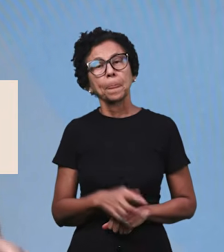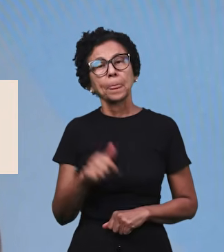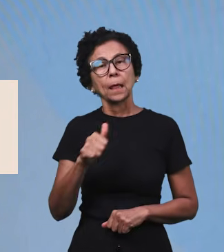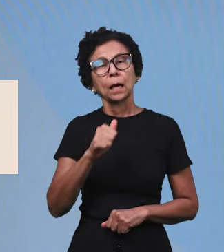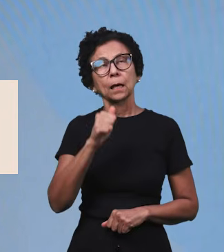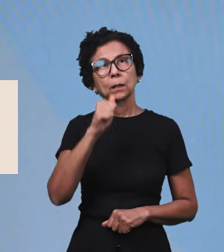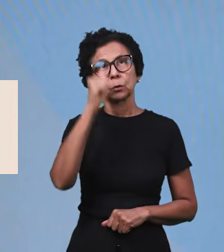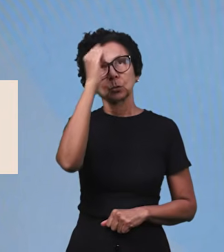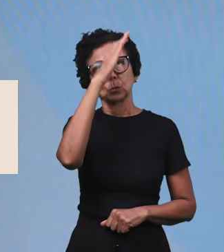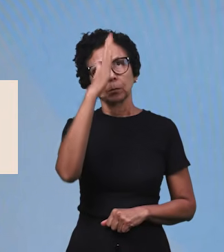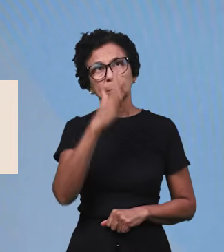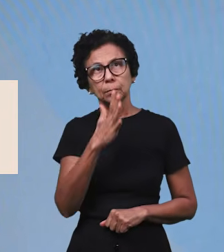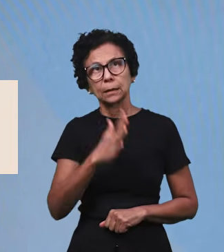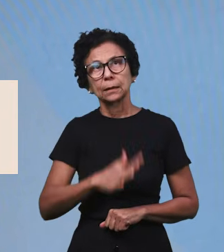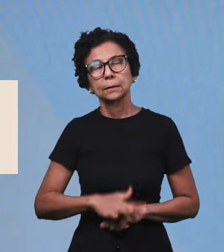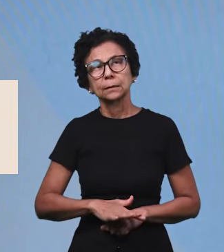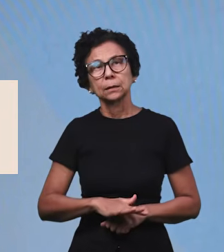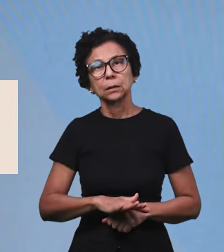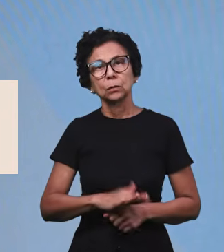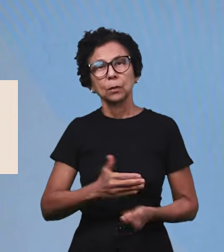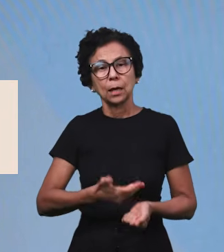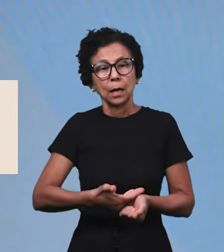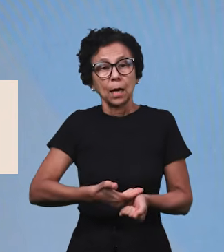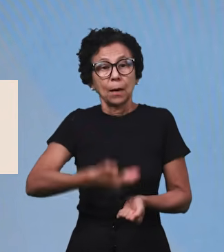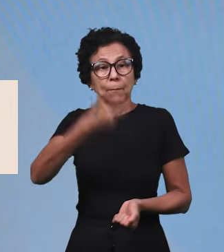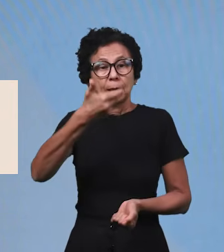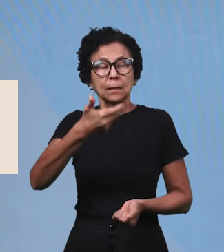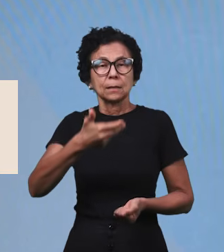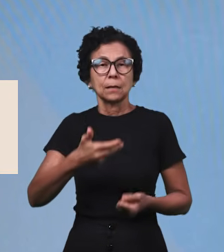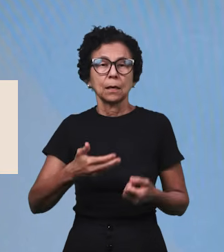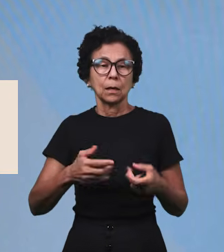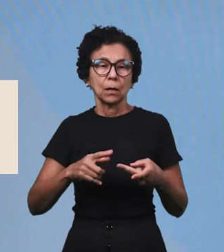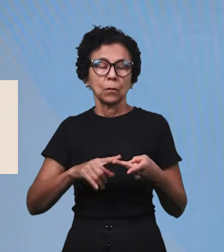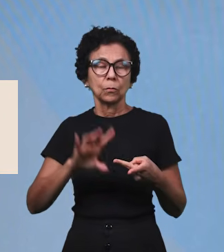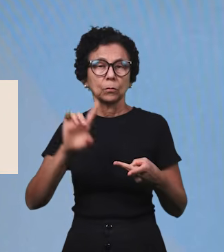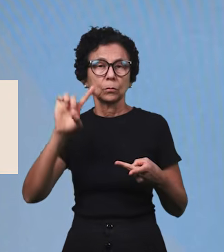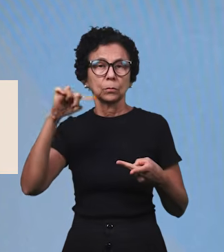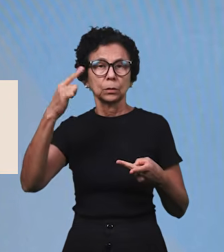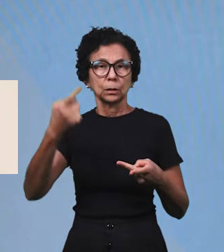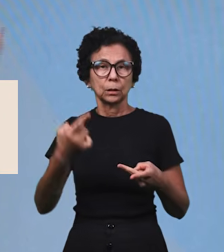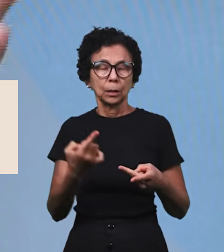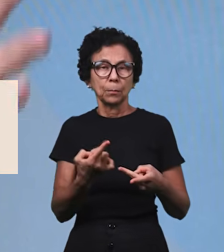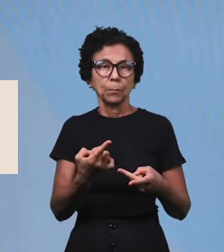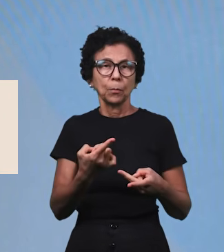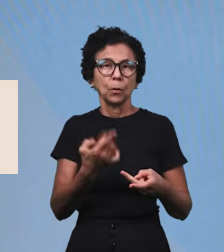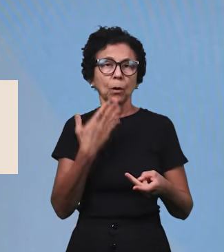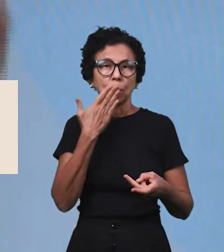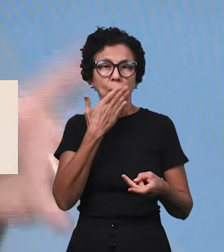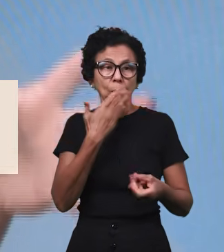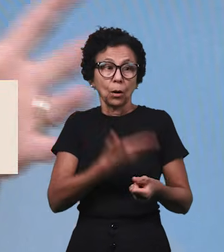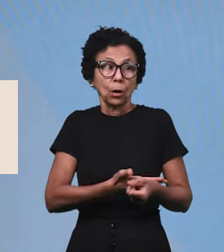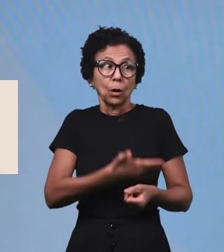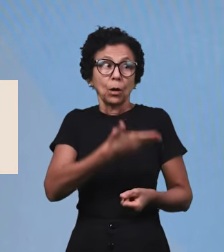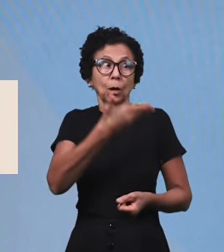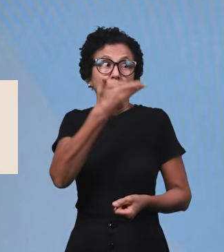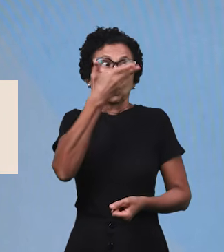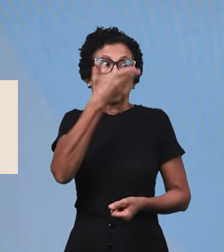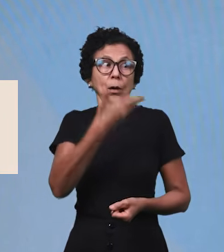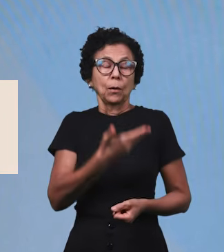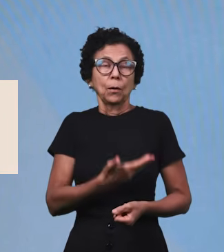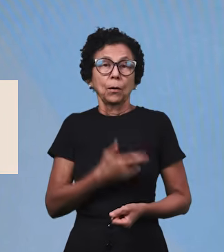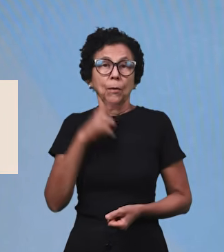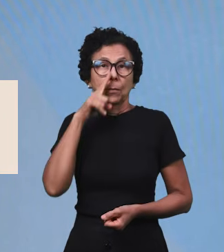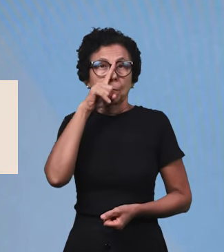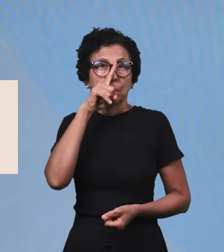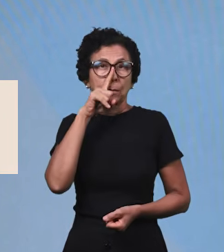no Brasil, a gente tem uma incidência maior de hipertensão e depois vem o diabetes como os grandes assim, vilões que